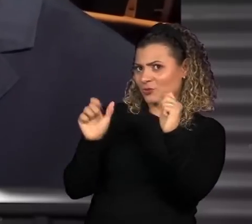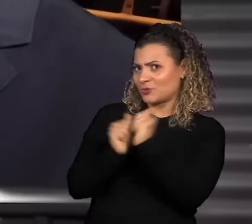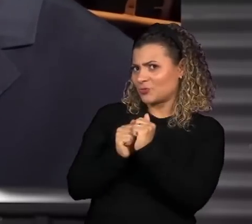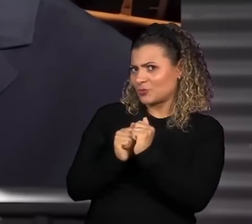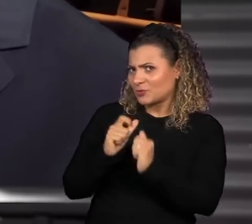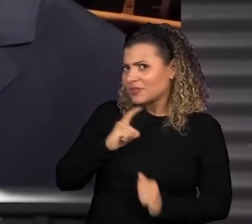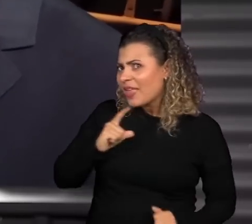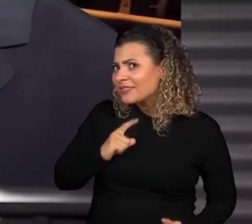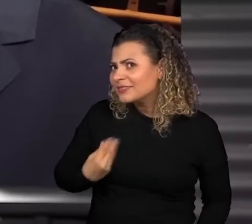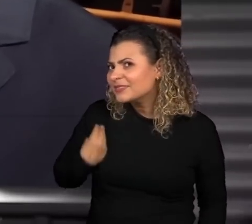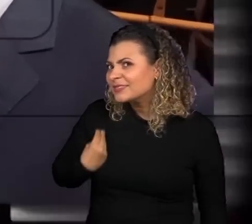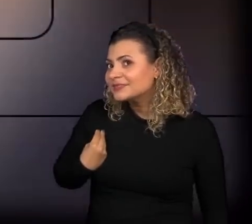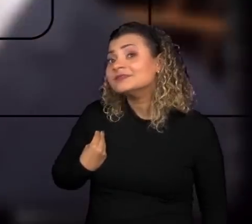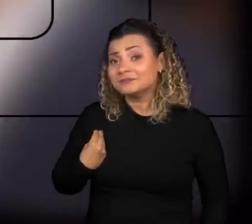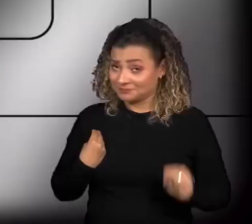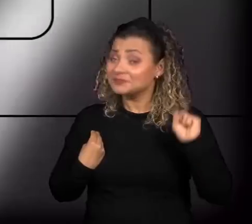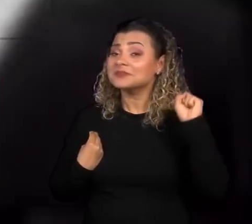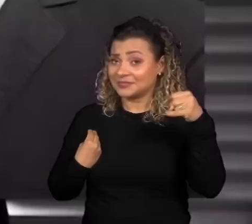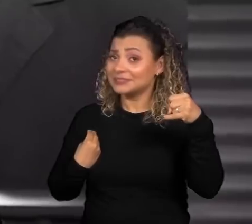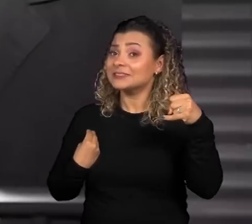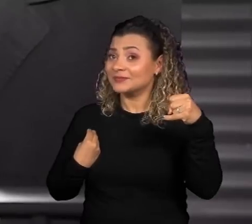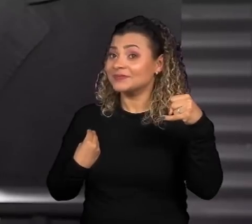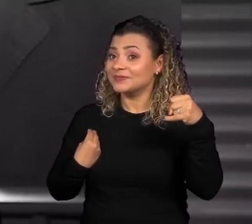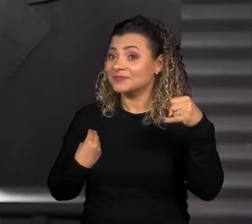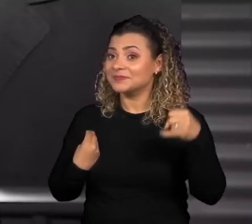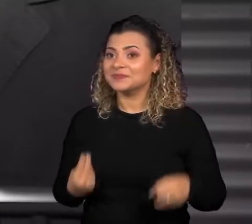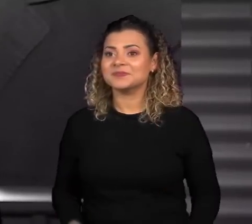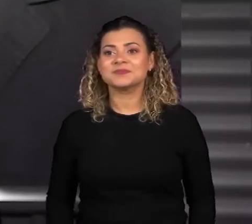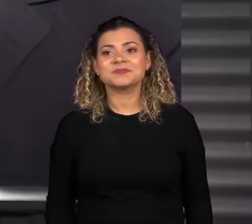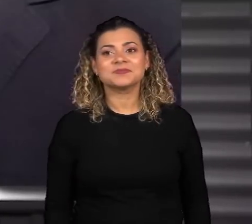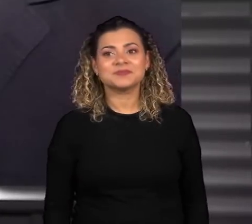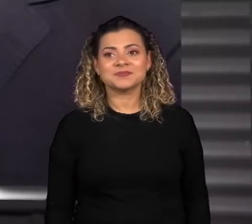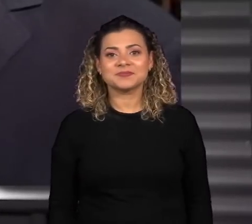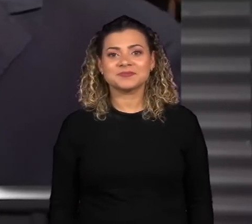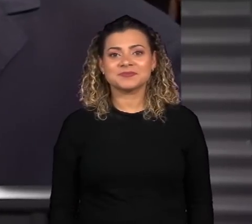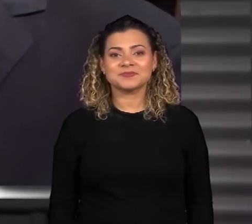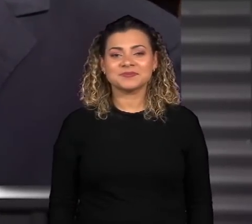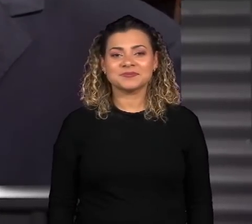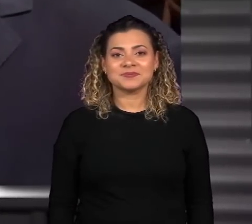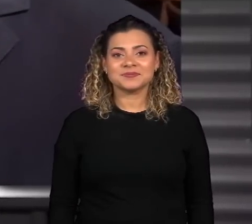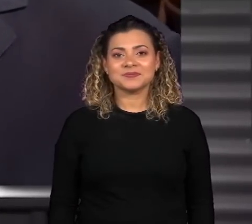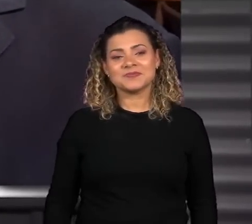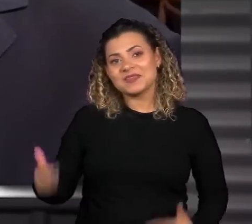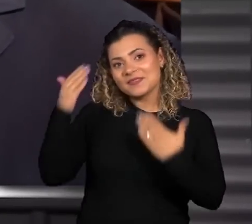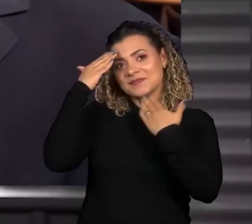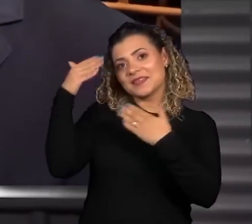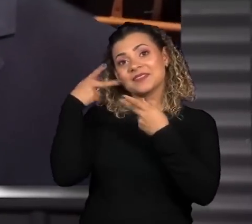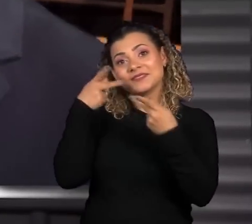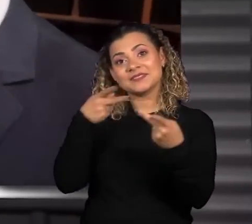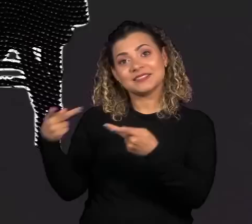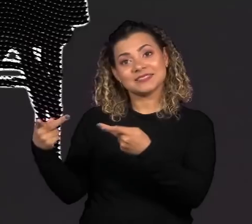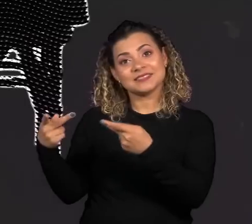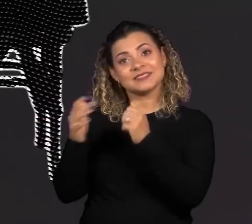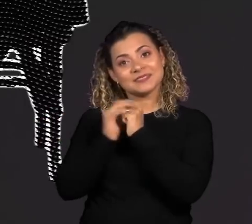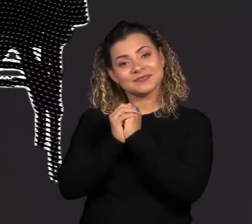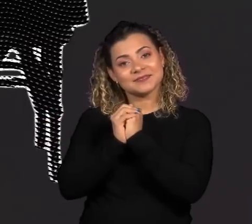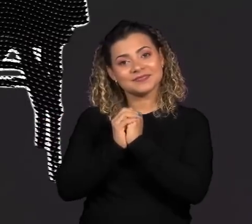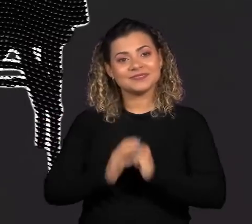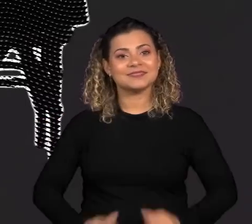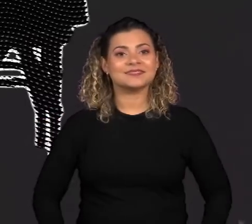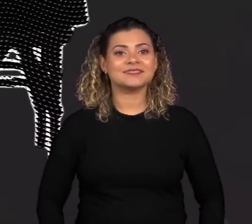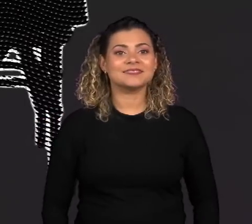Não? Aparece. Dentro do coração de cada um de nós. Obrigado pela visita. Amém.